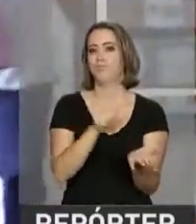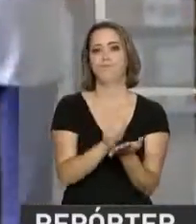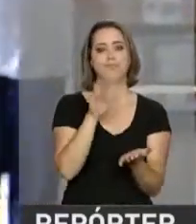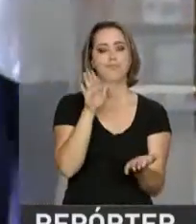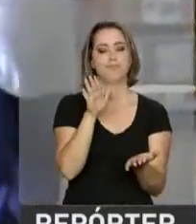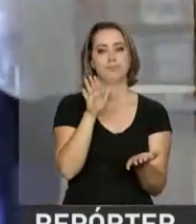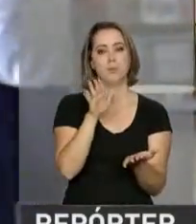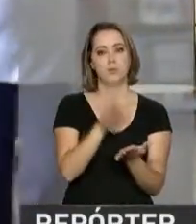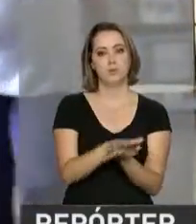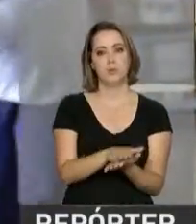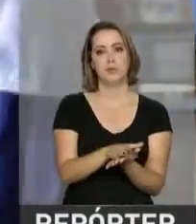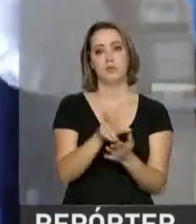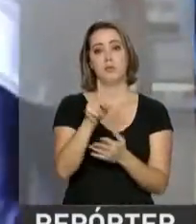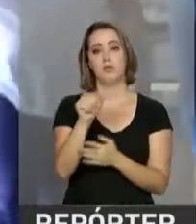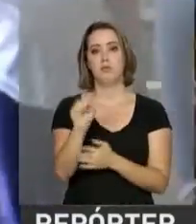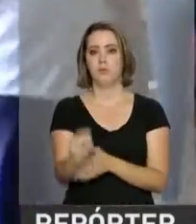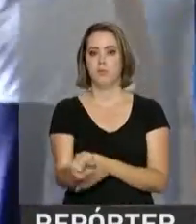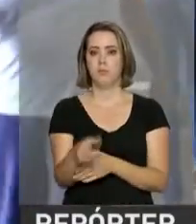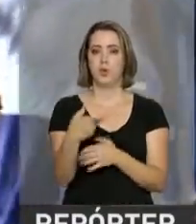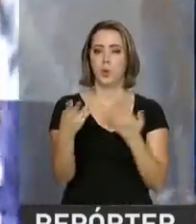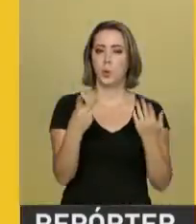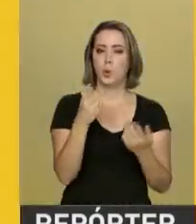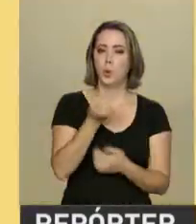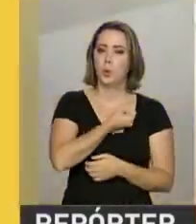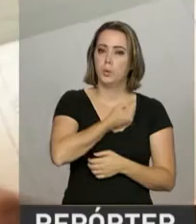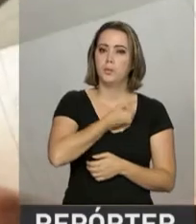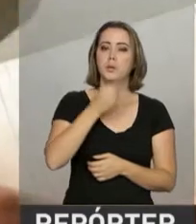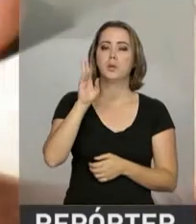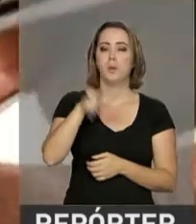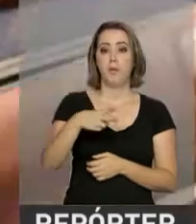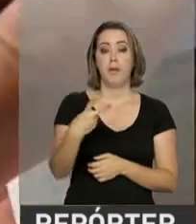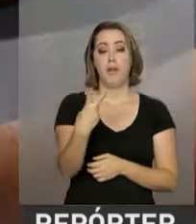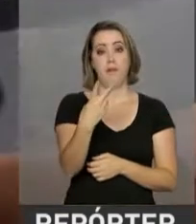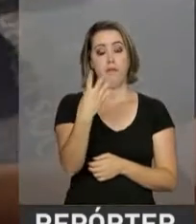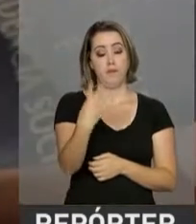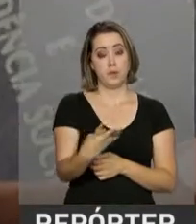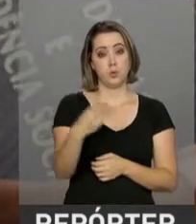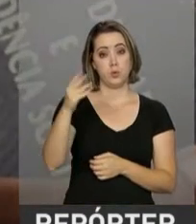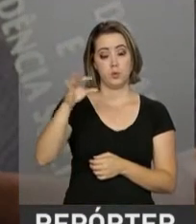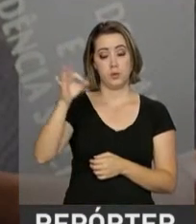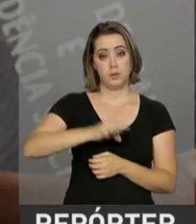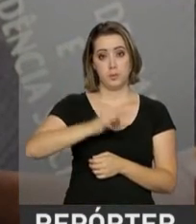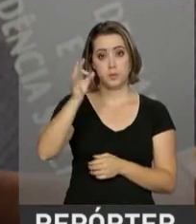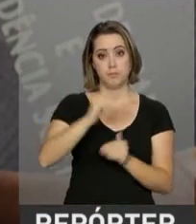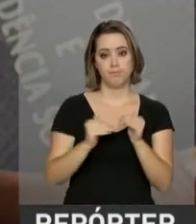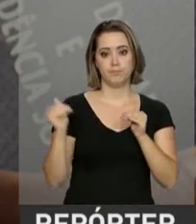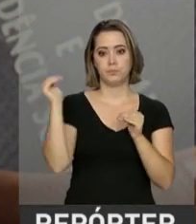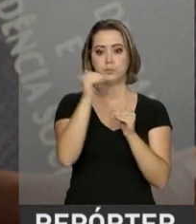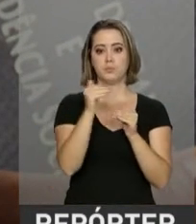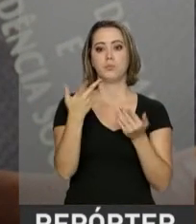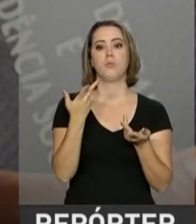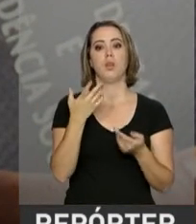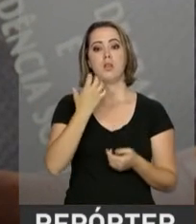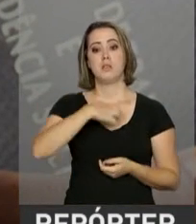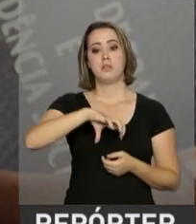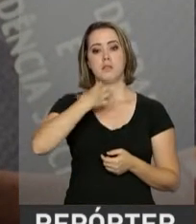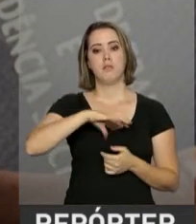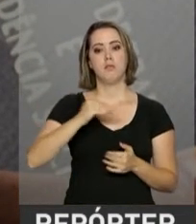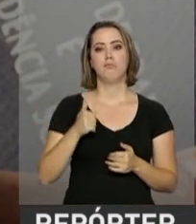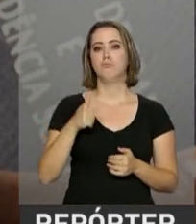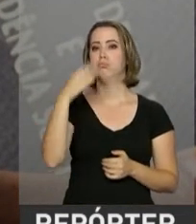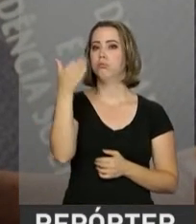24% maior que no ano anterior a região metropolitana de salvador teve a taxa mais alta para o ano